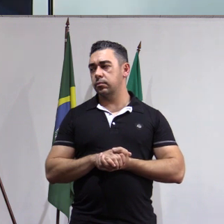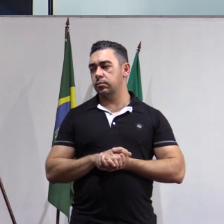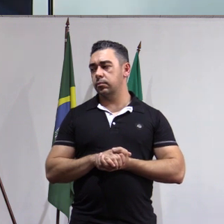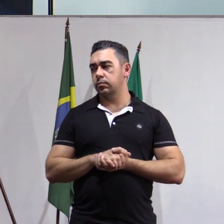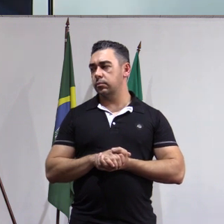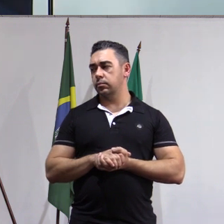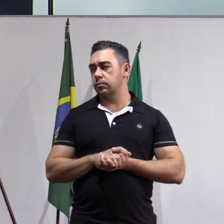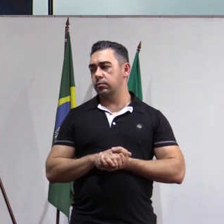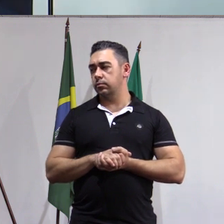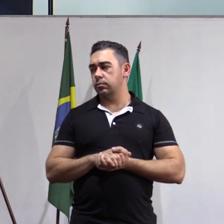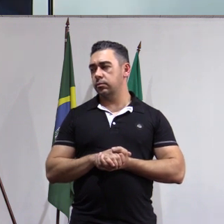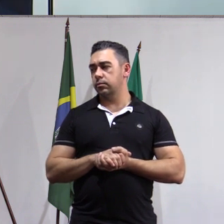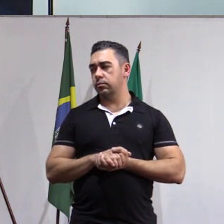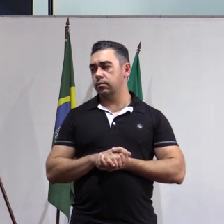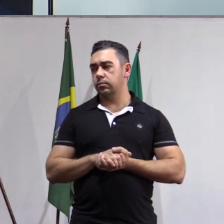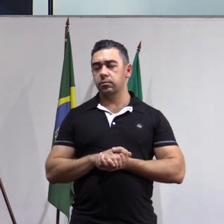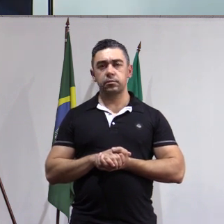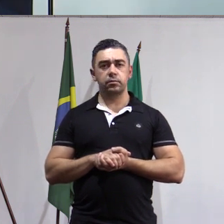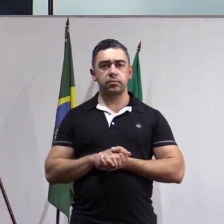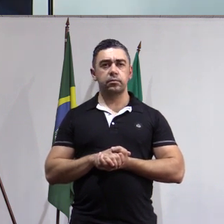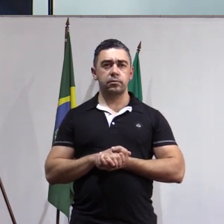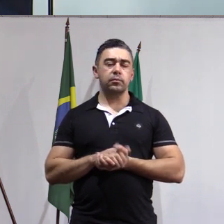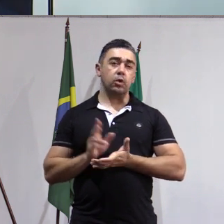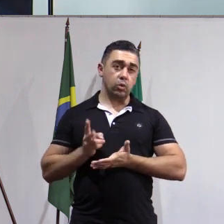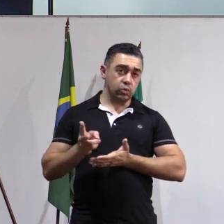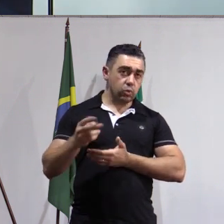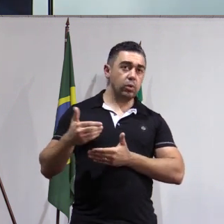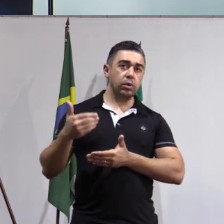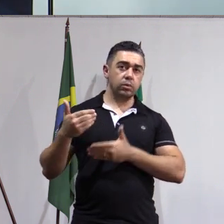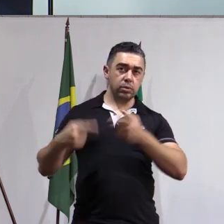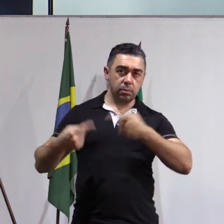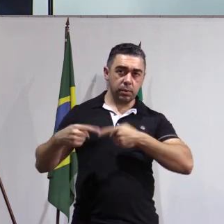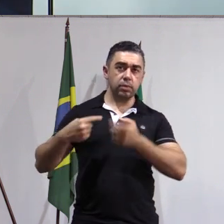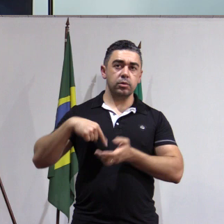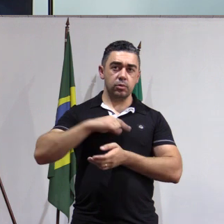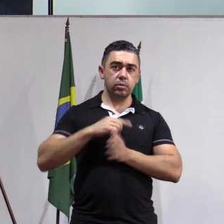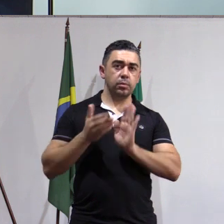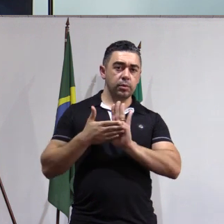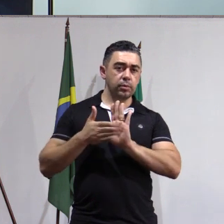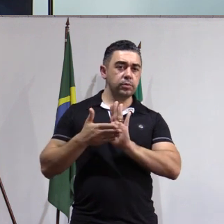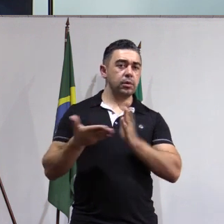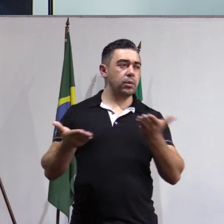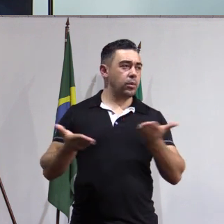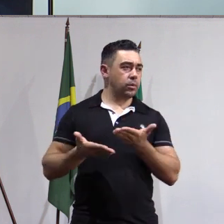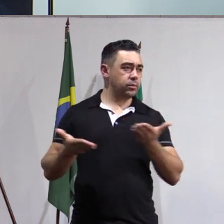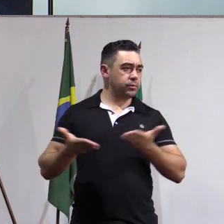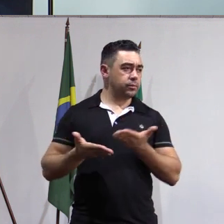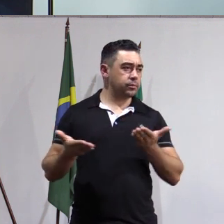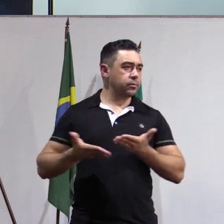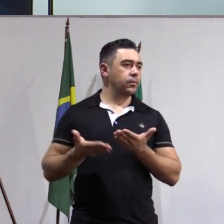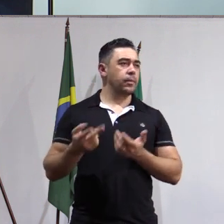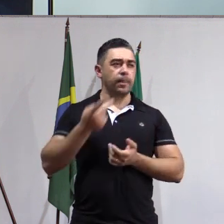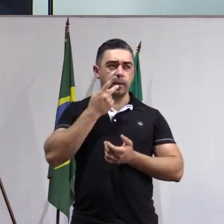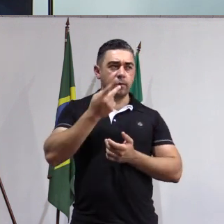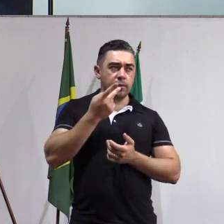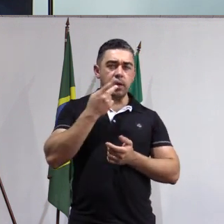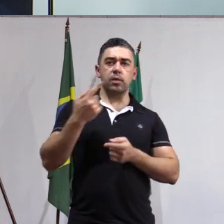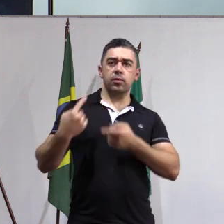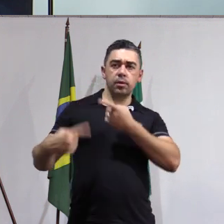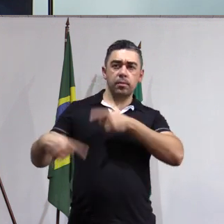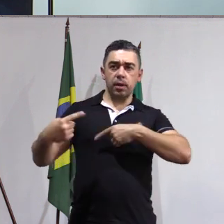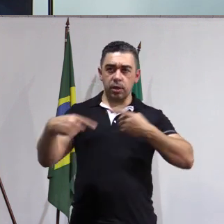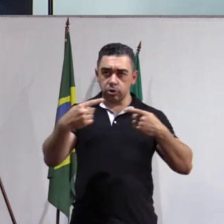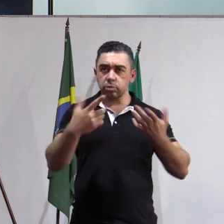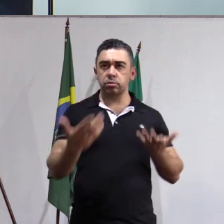Bom, prosseguindo o necessário debate que temos que fazer sobre essa proposta, agora fala, porque só se fala quando há debate,